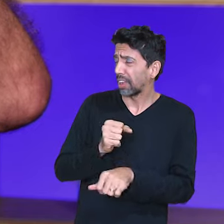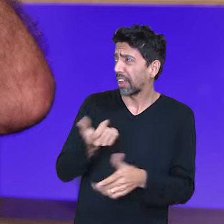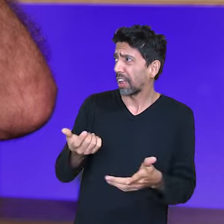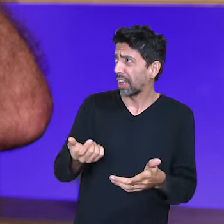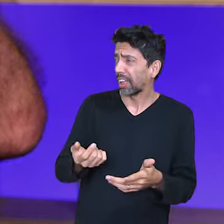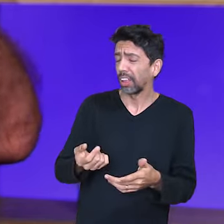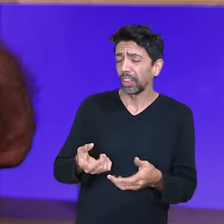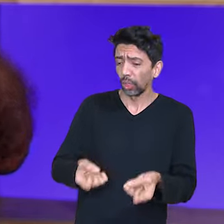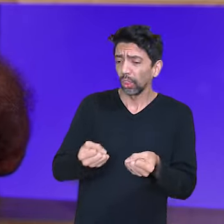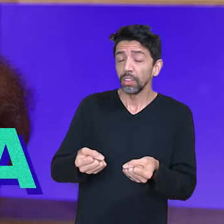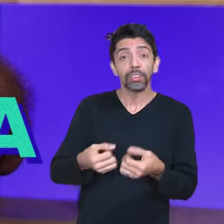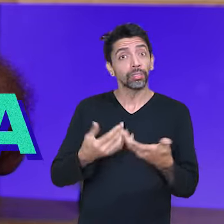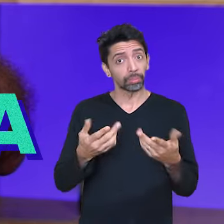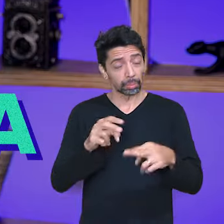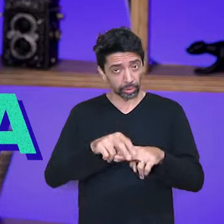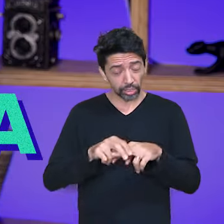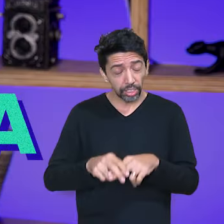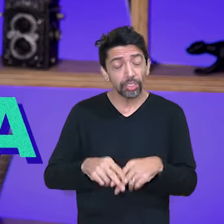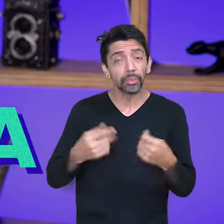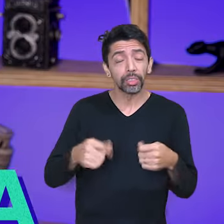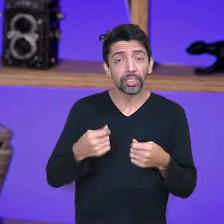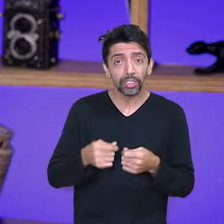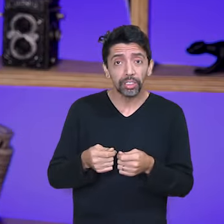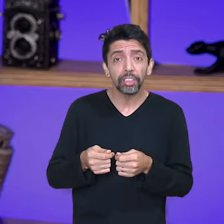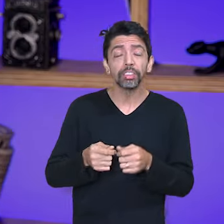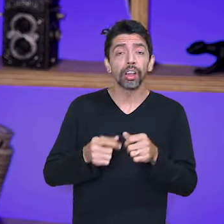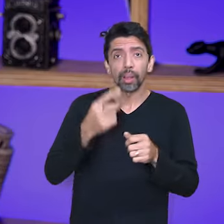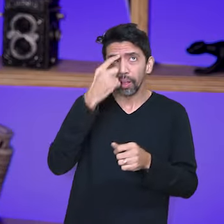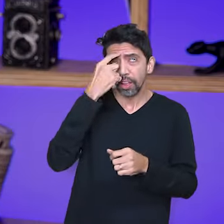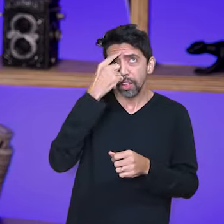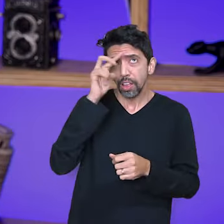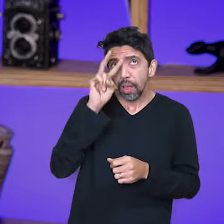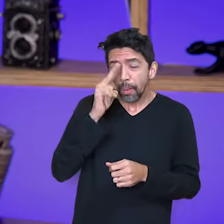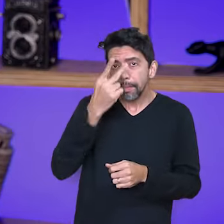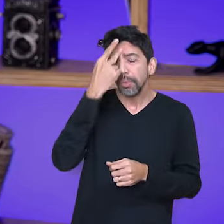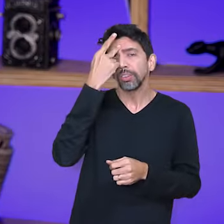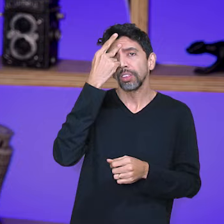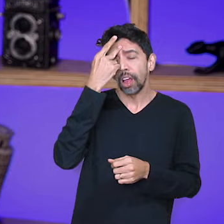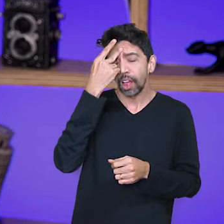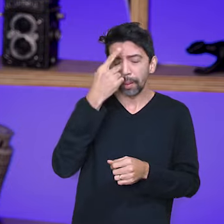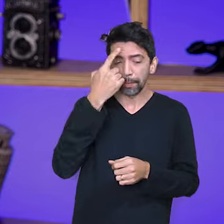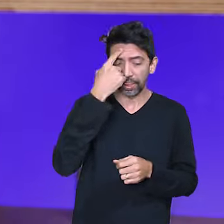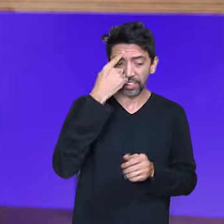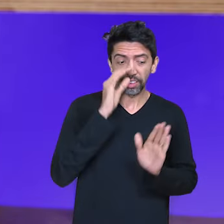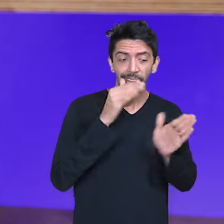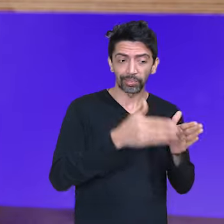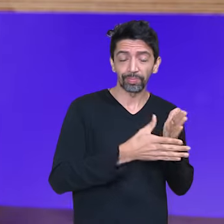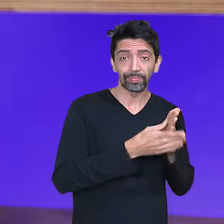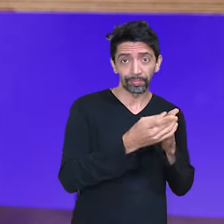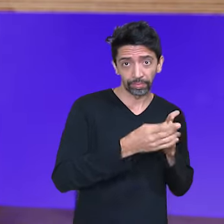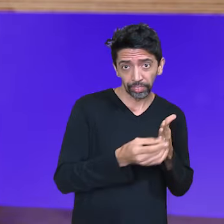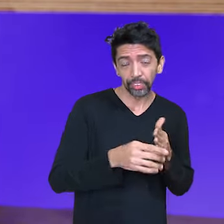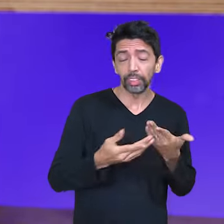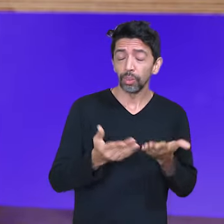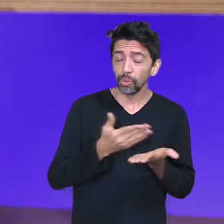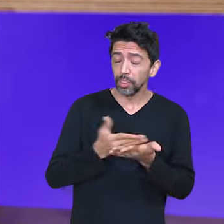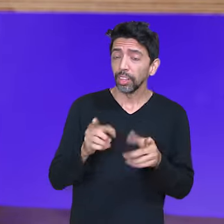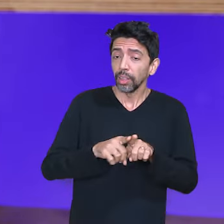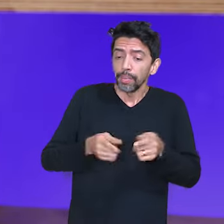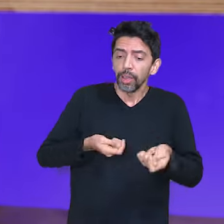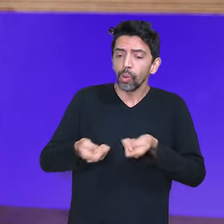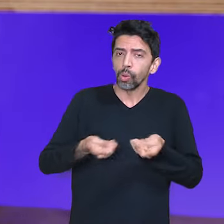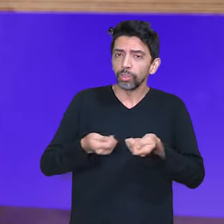uma grande faxina financeira, dolarizar tudo e começar os seus controles daqui para frente. E principalmente, já estabelecer